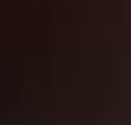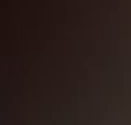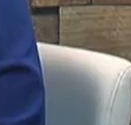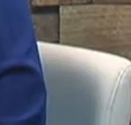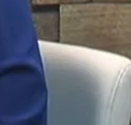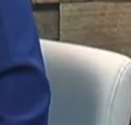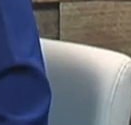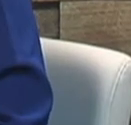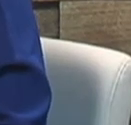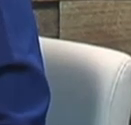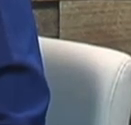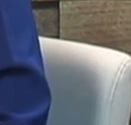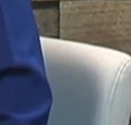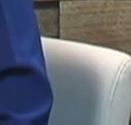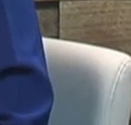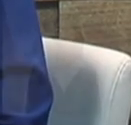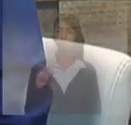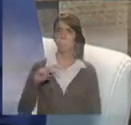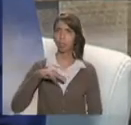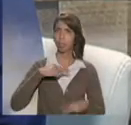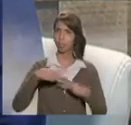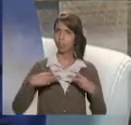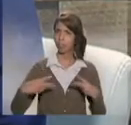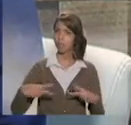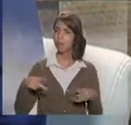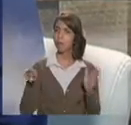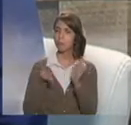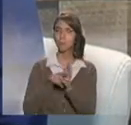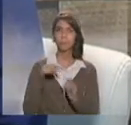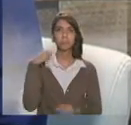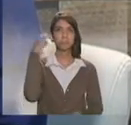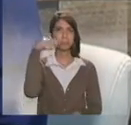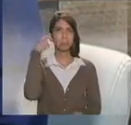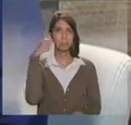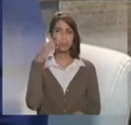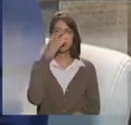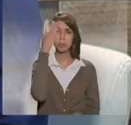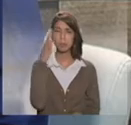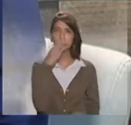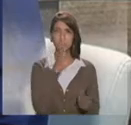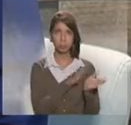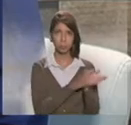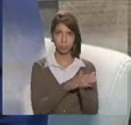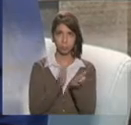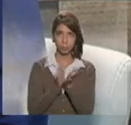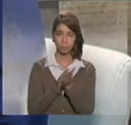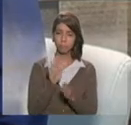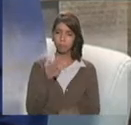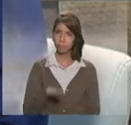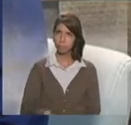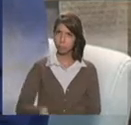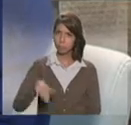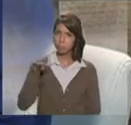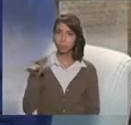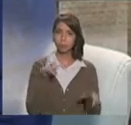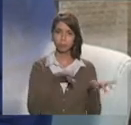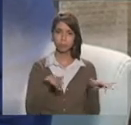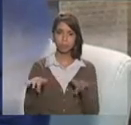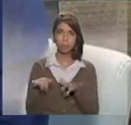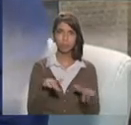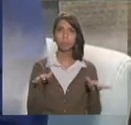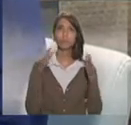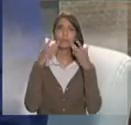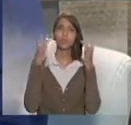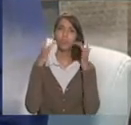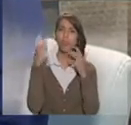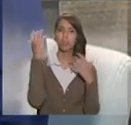seu dna é completamente artístico e dispensa comentários desde criança já tocava piano fazia teatro cantava